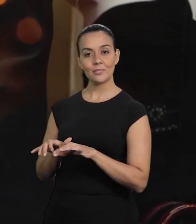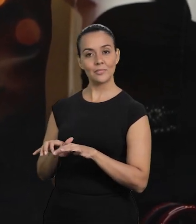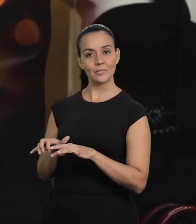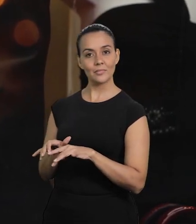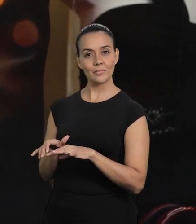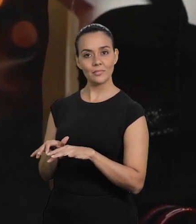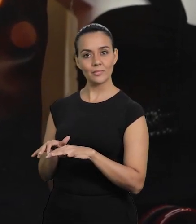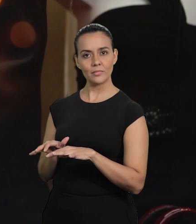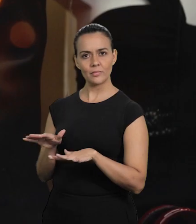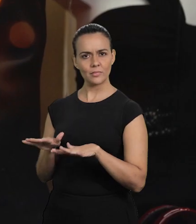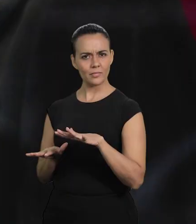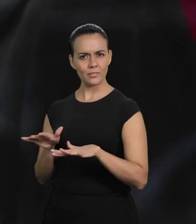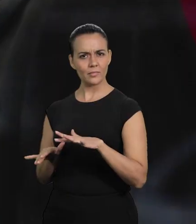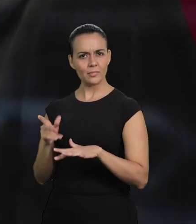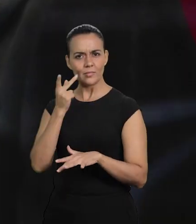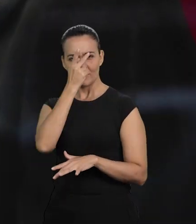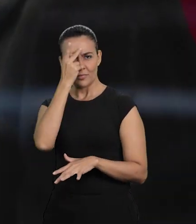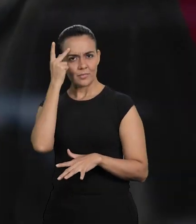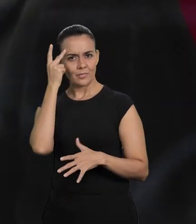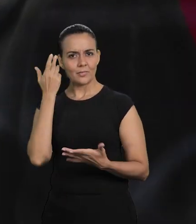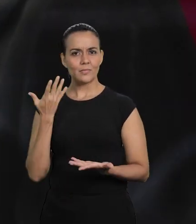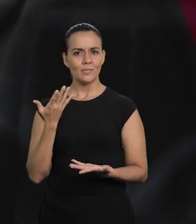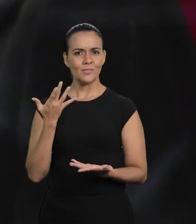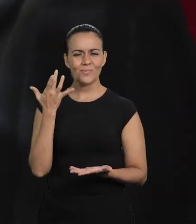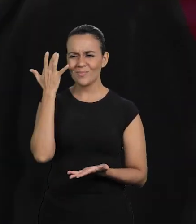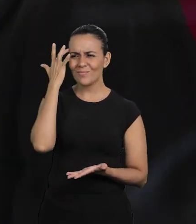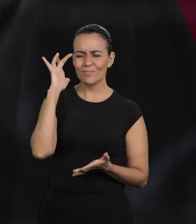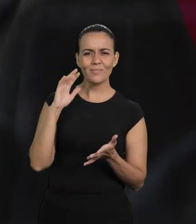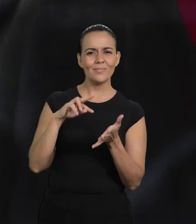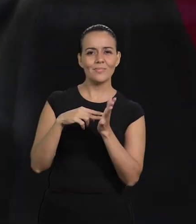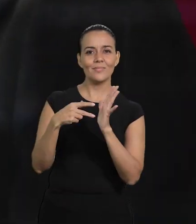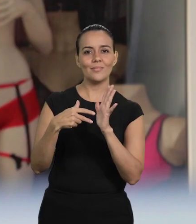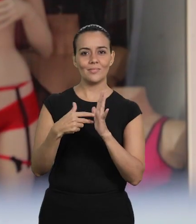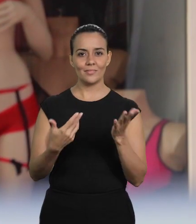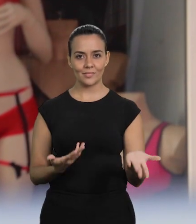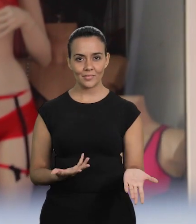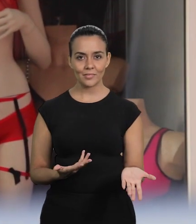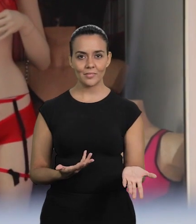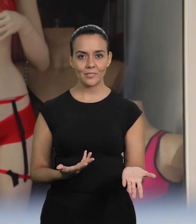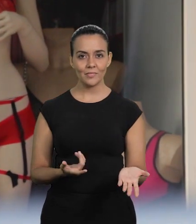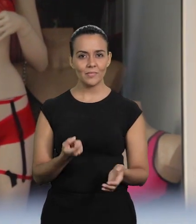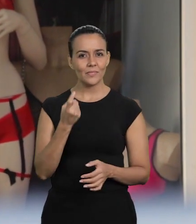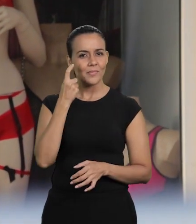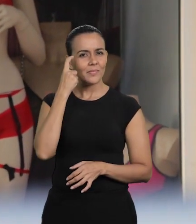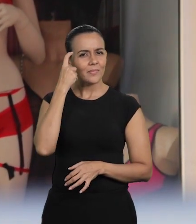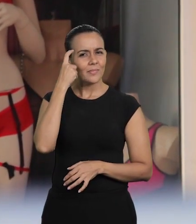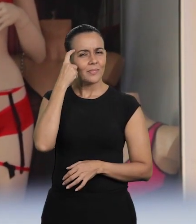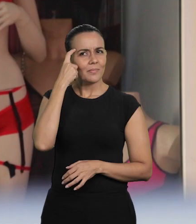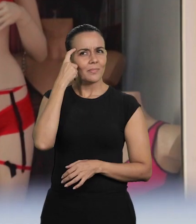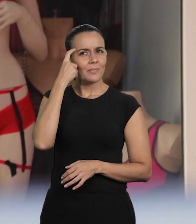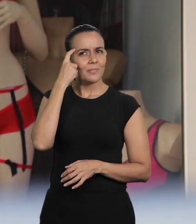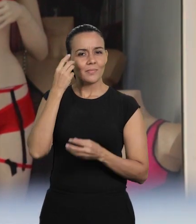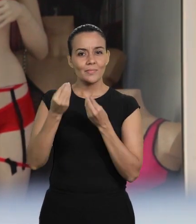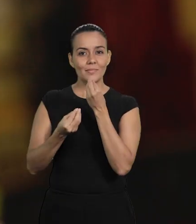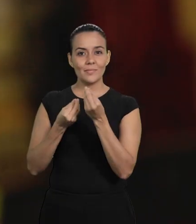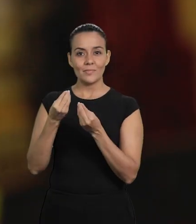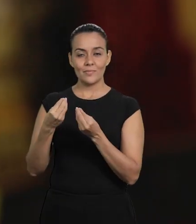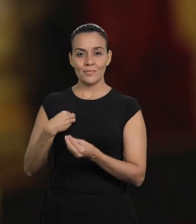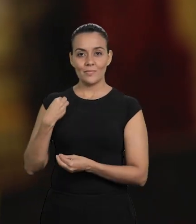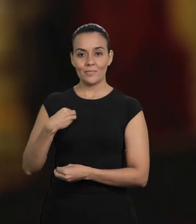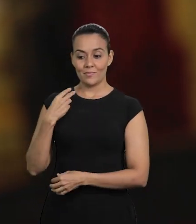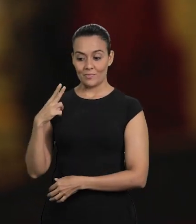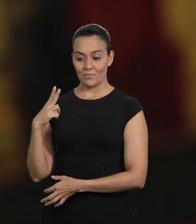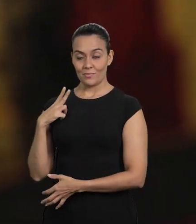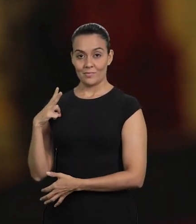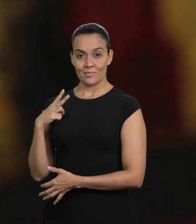as pessoas sabem lidar com isso, né? E é um outro jeito de pensar a privacidade, né? E é um lugar que dá